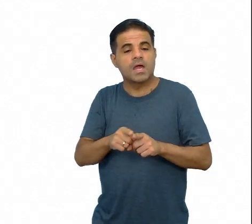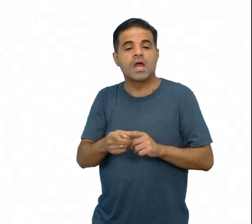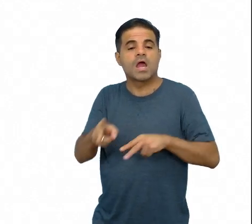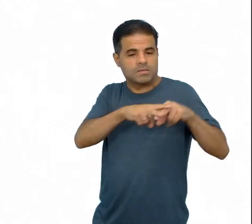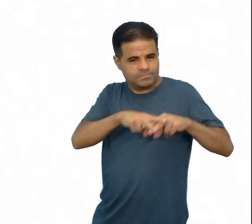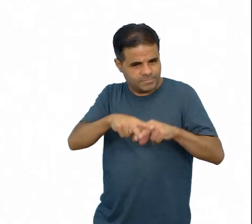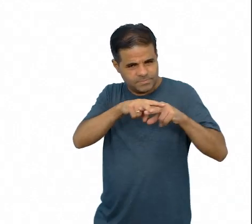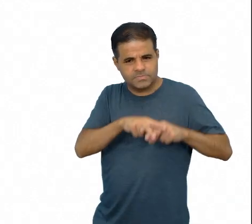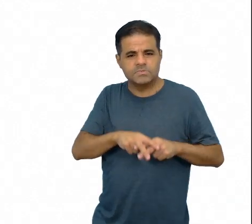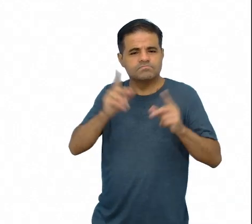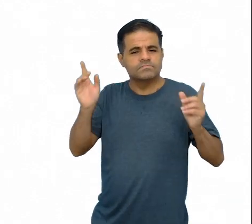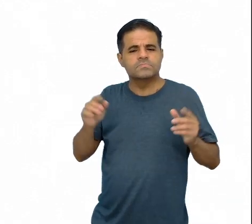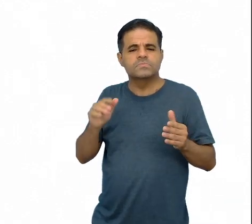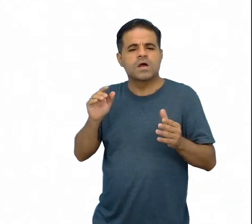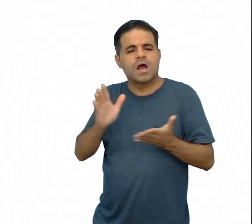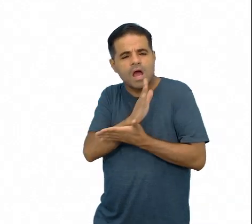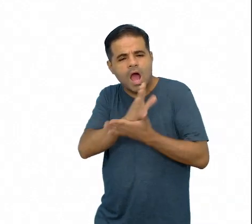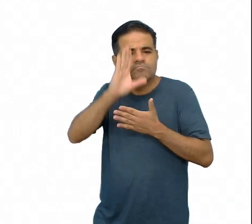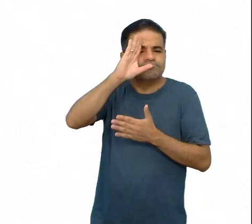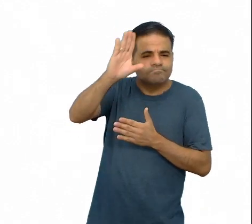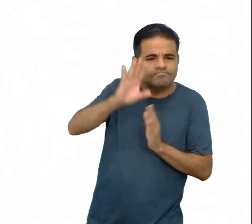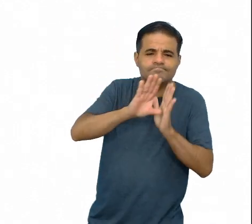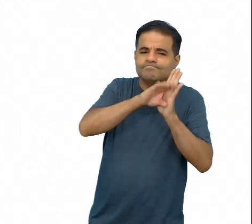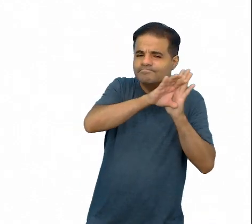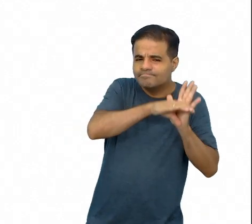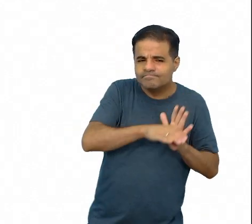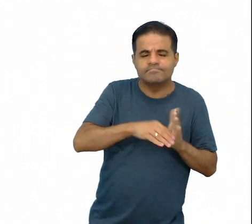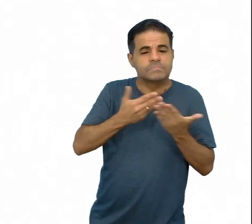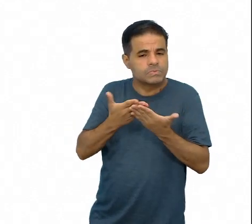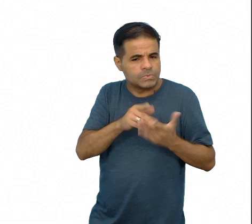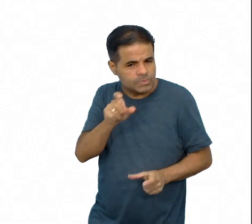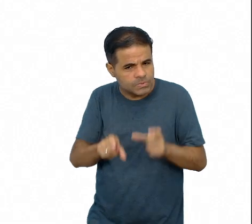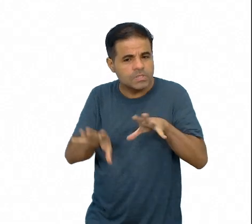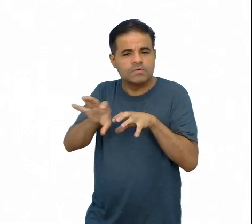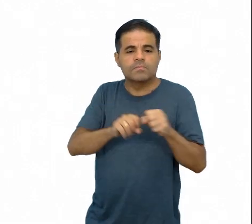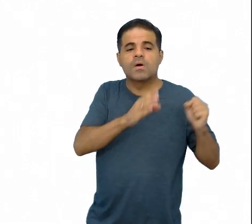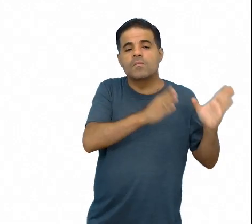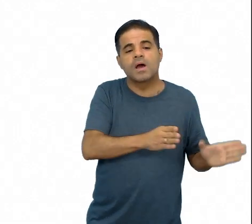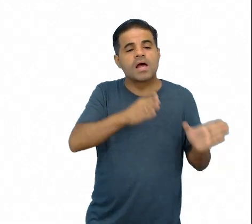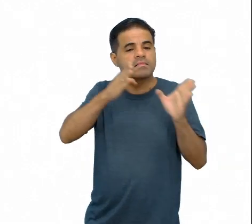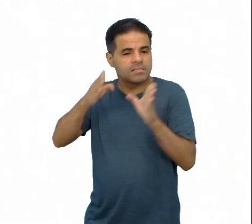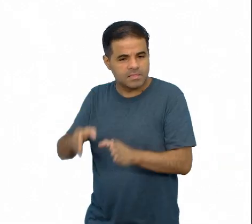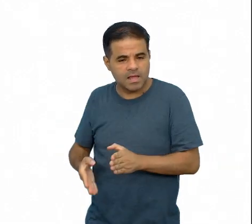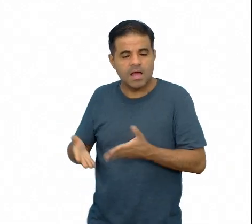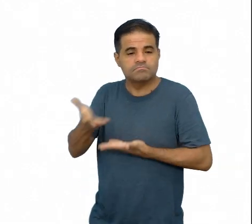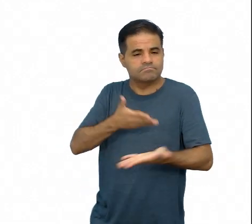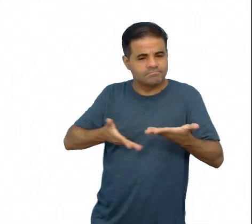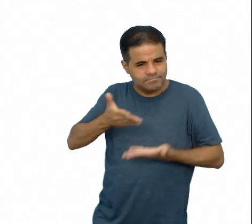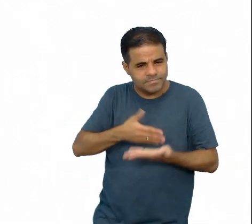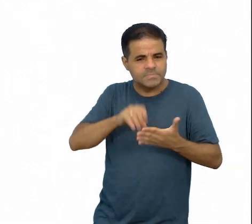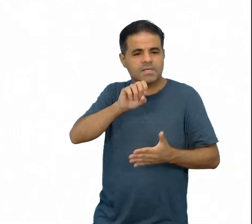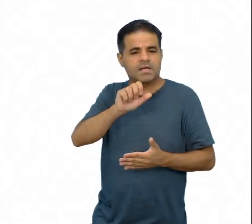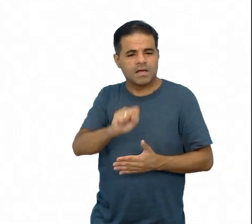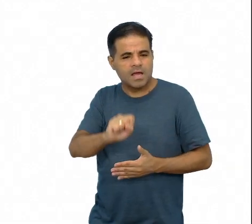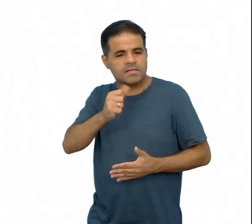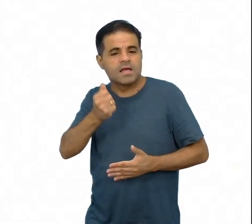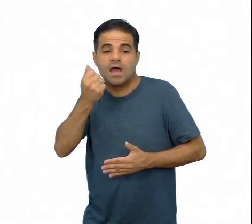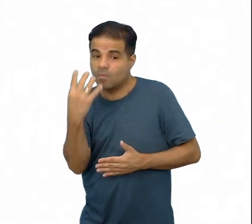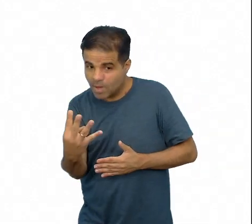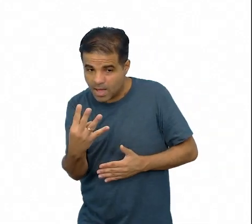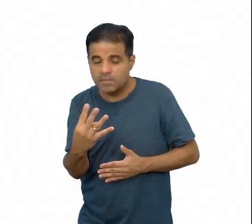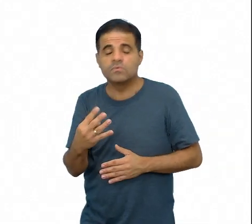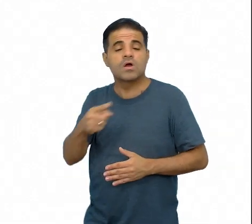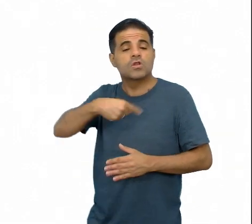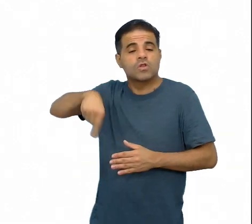Retomamos brevemente as principais ideias, conceitos estudados na formação de etapa, relativa à SA4, né, foi